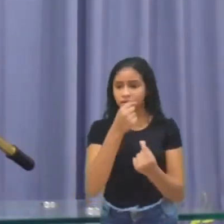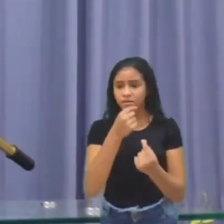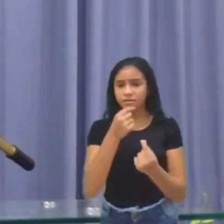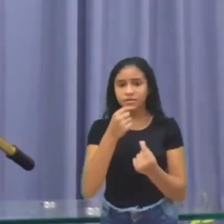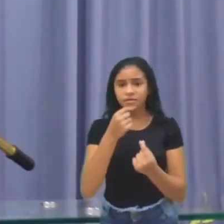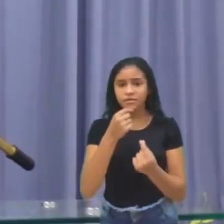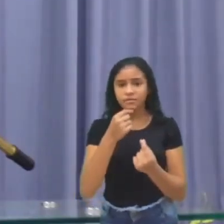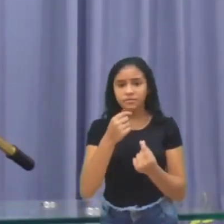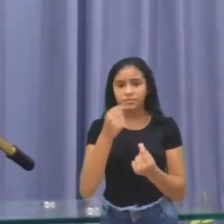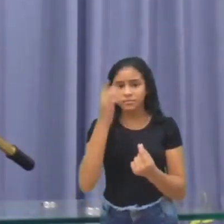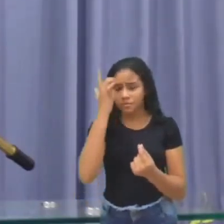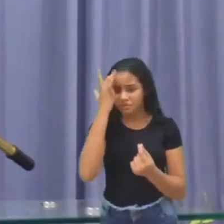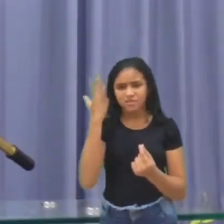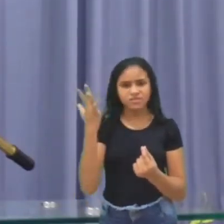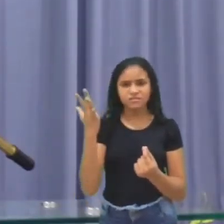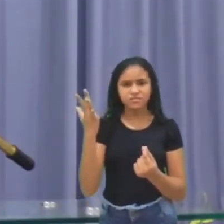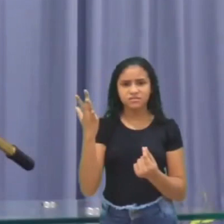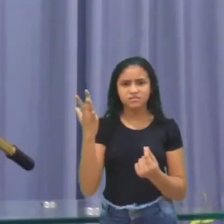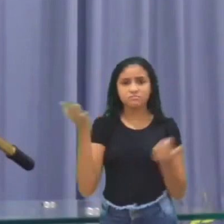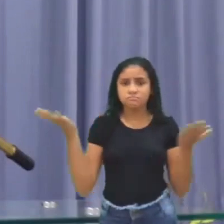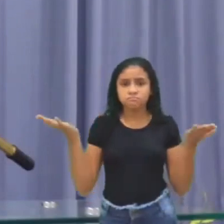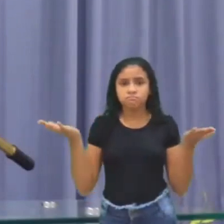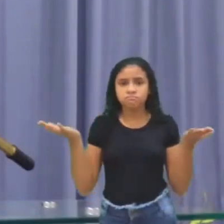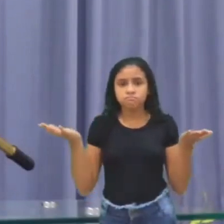percepção negativista